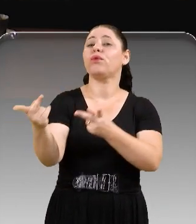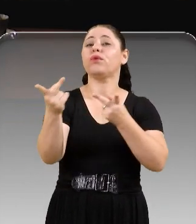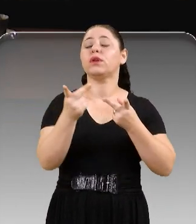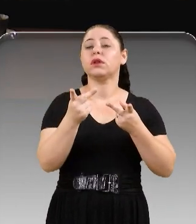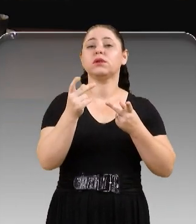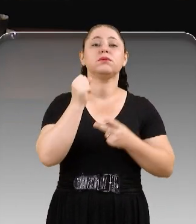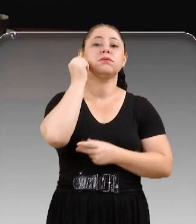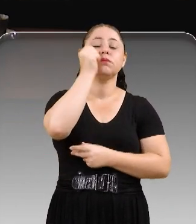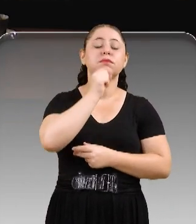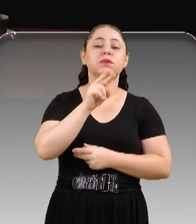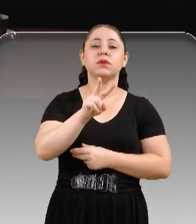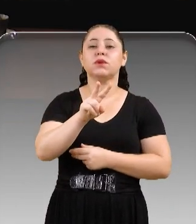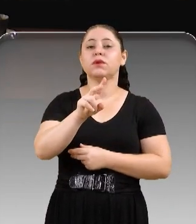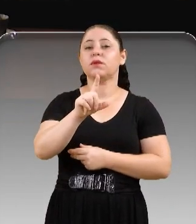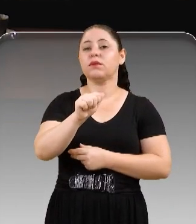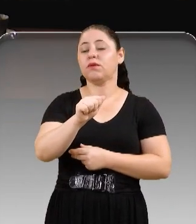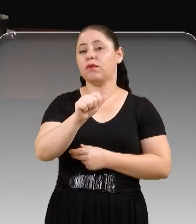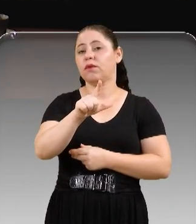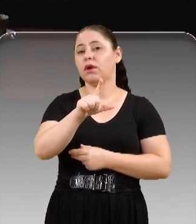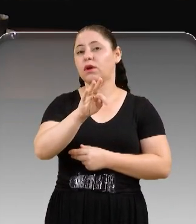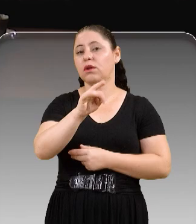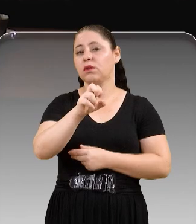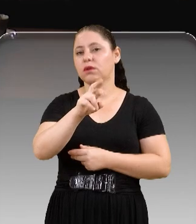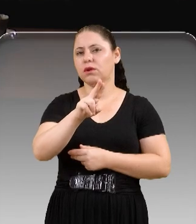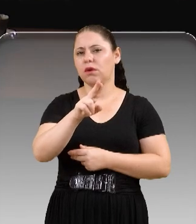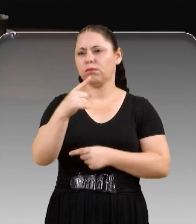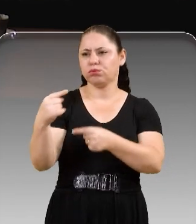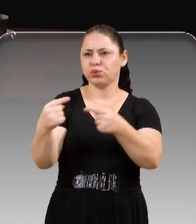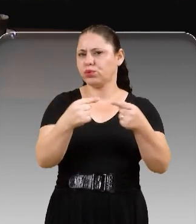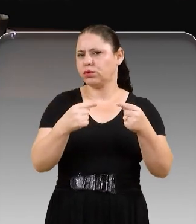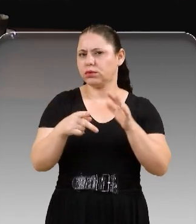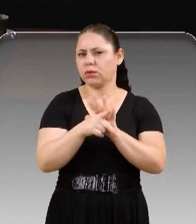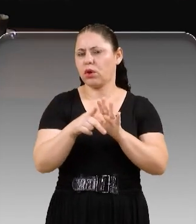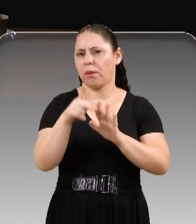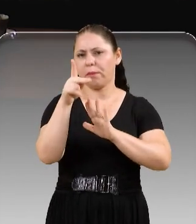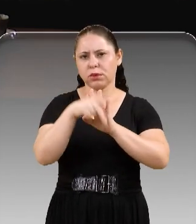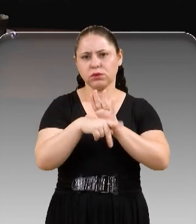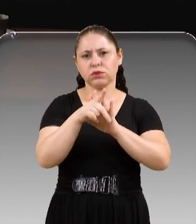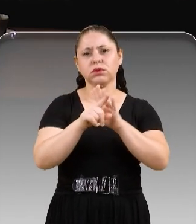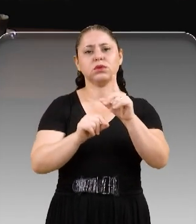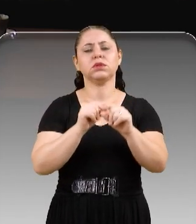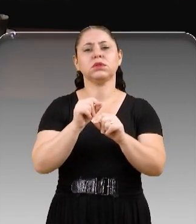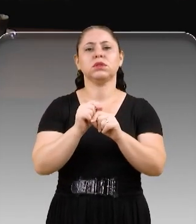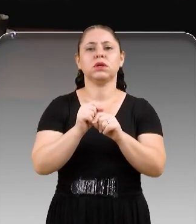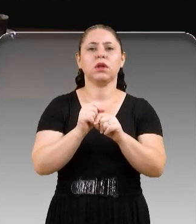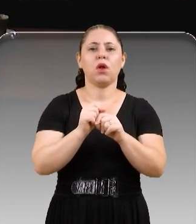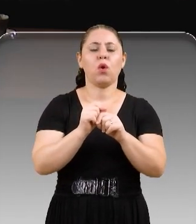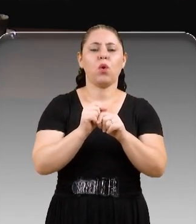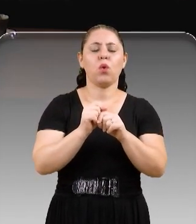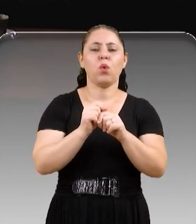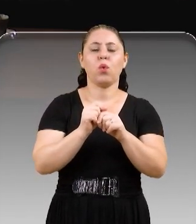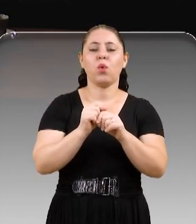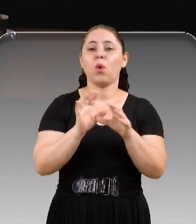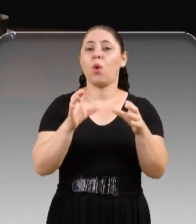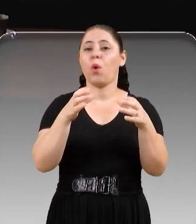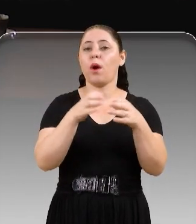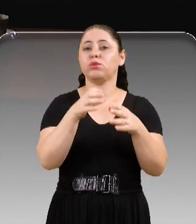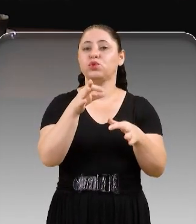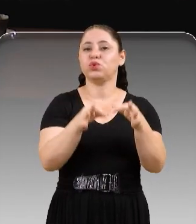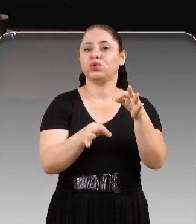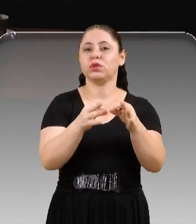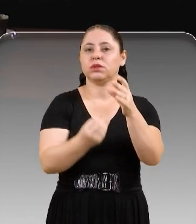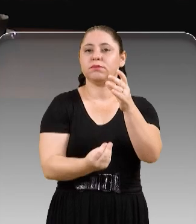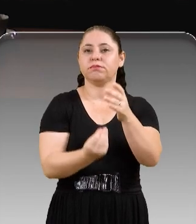convidado então pelo senador Walter Pereira para discutir o projeto que veio da Comissão de